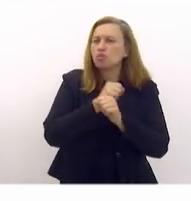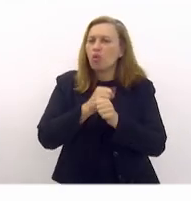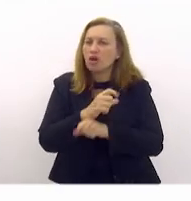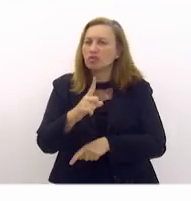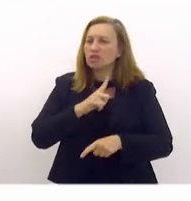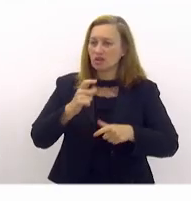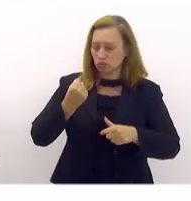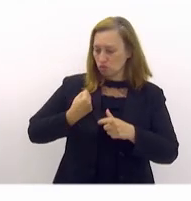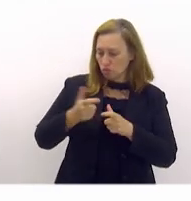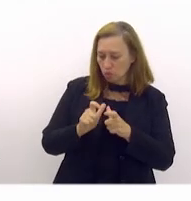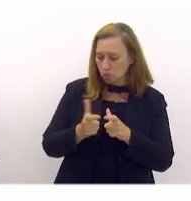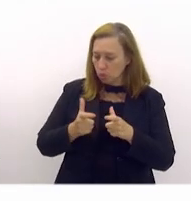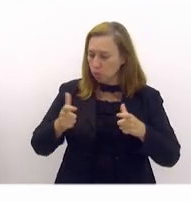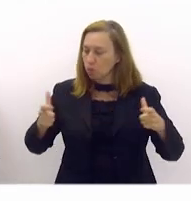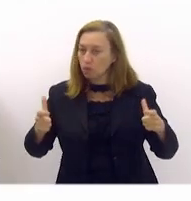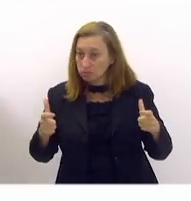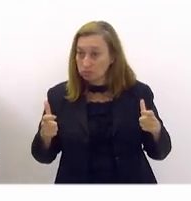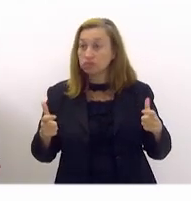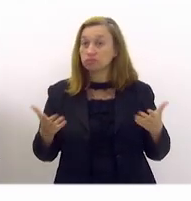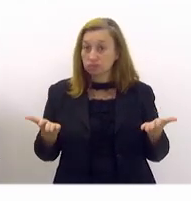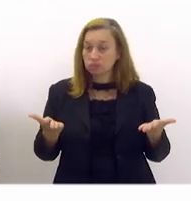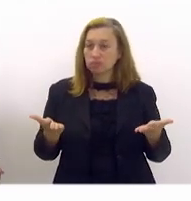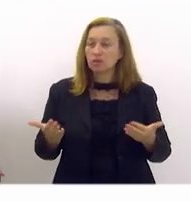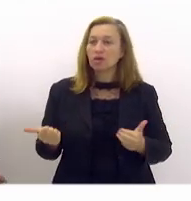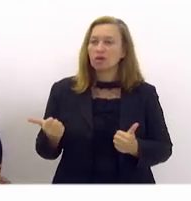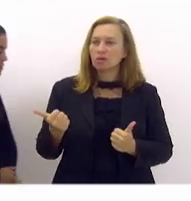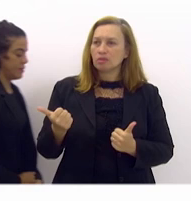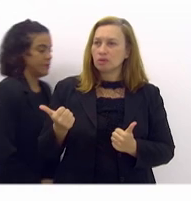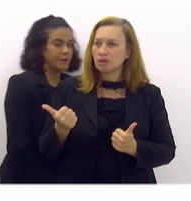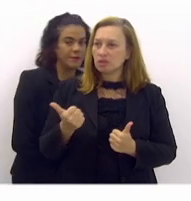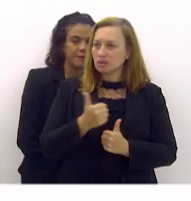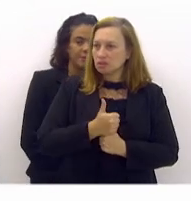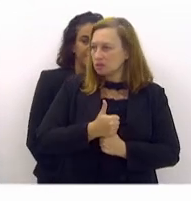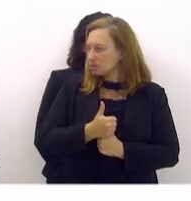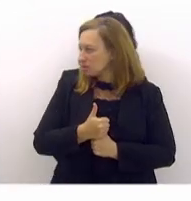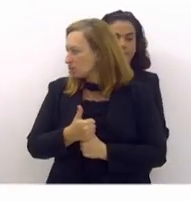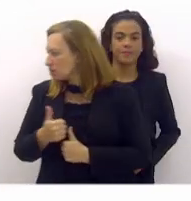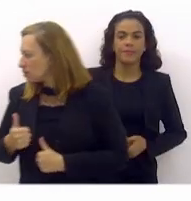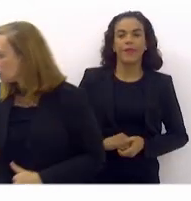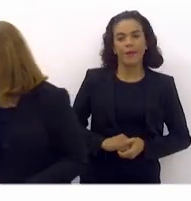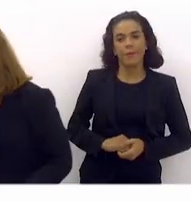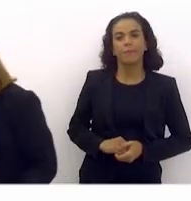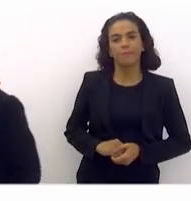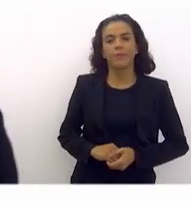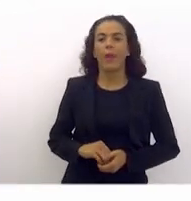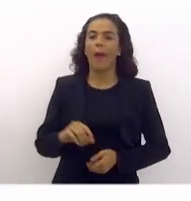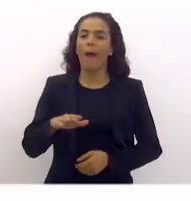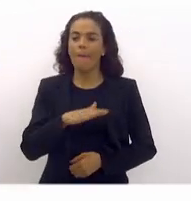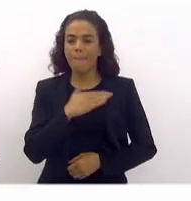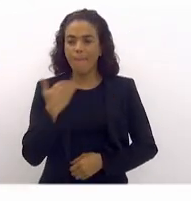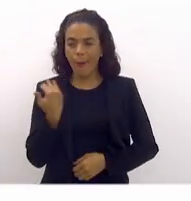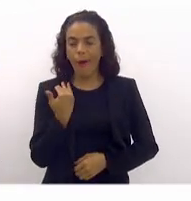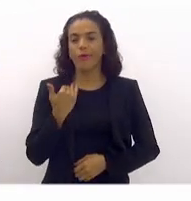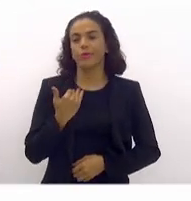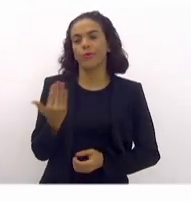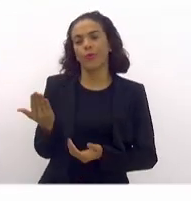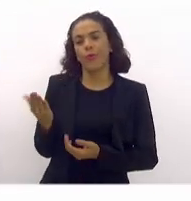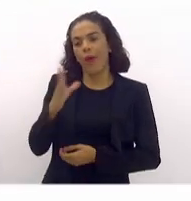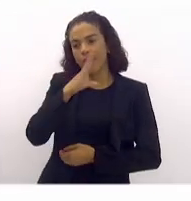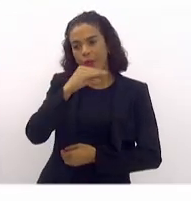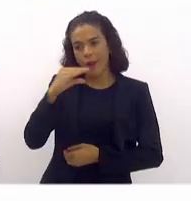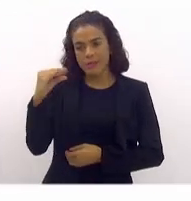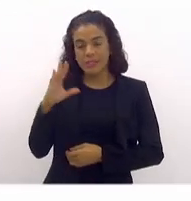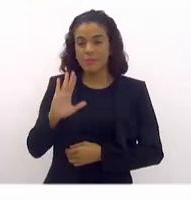um crescimento muito significativo. É um episódio, inclusive, trágico, recente, com a morte de um adolescente. Mas